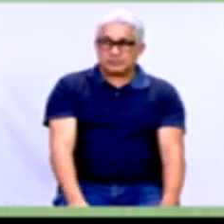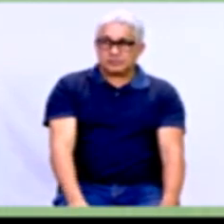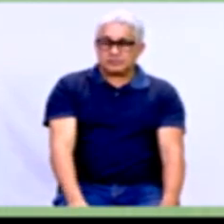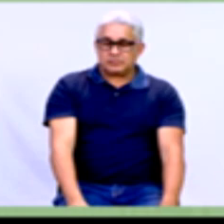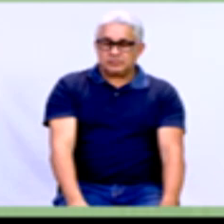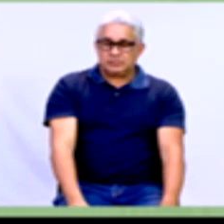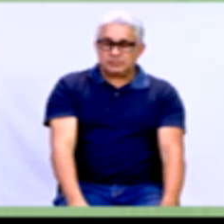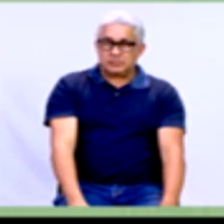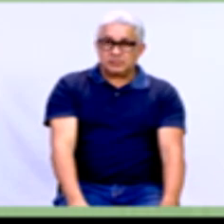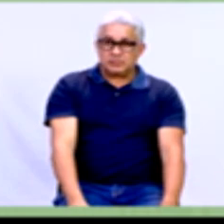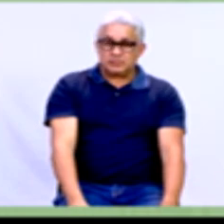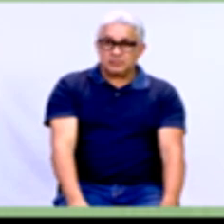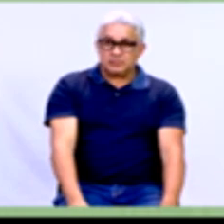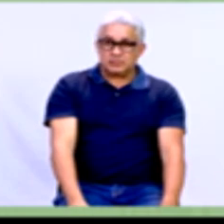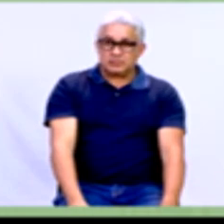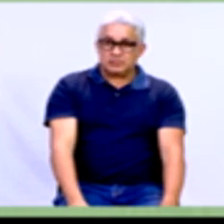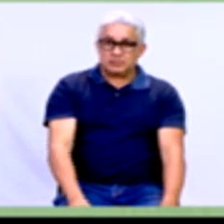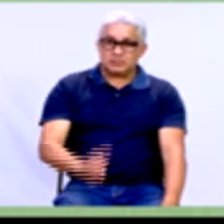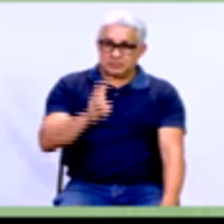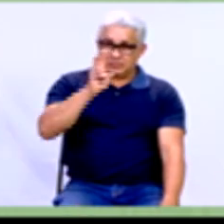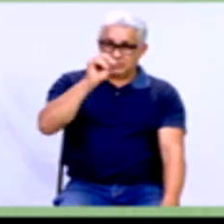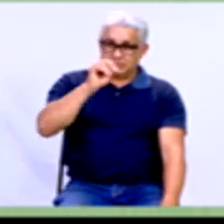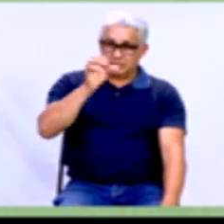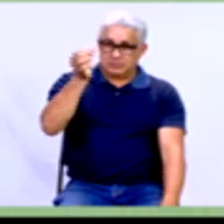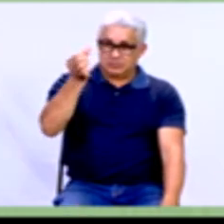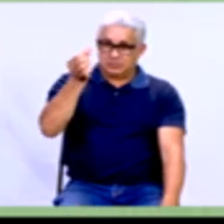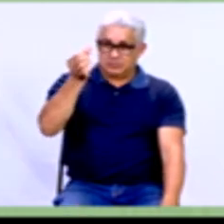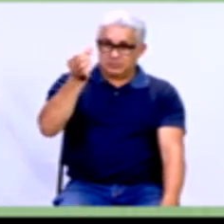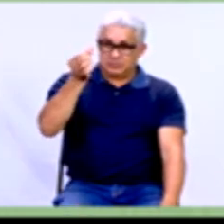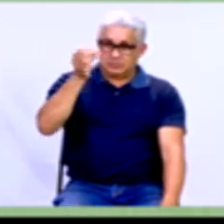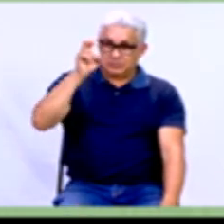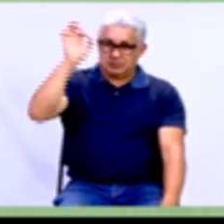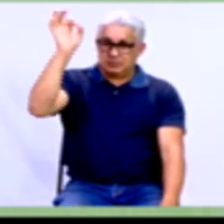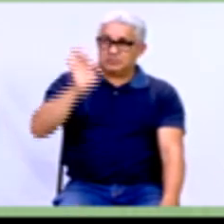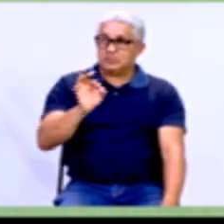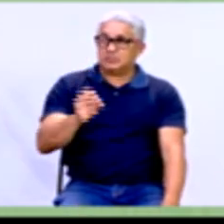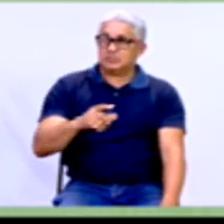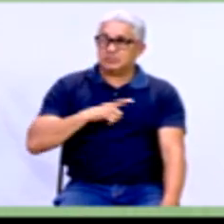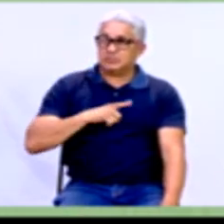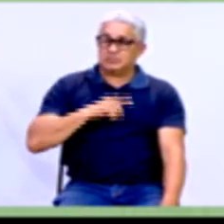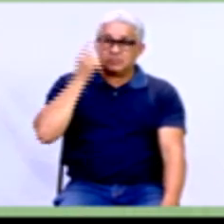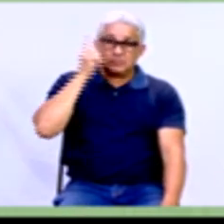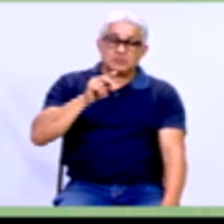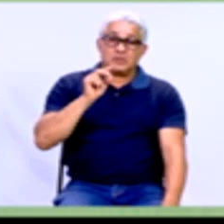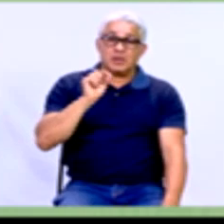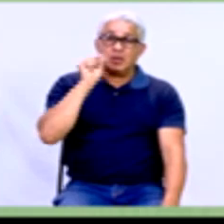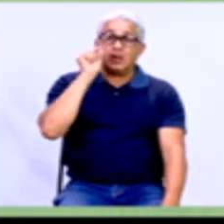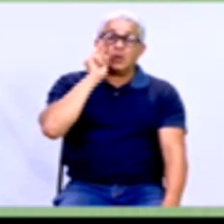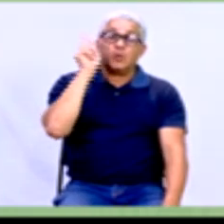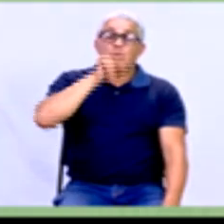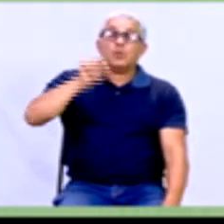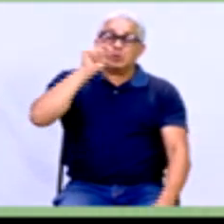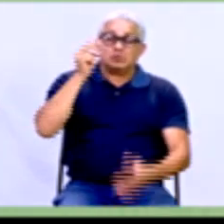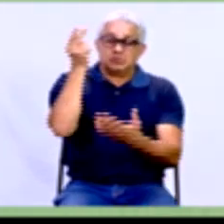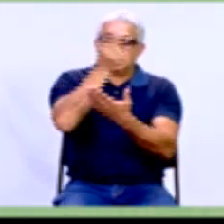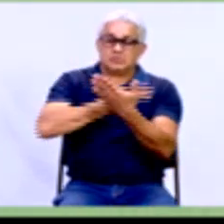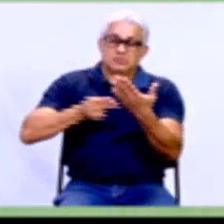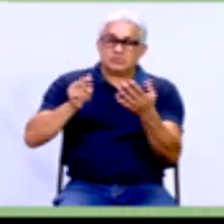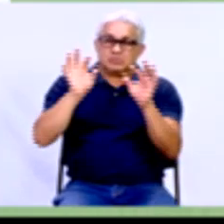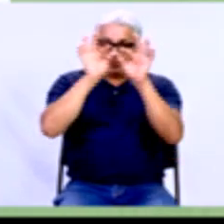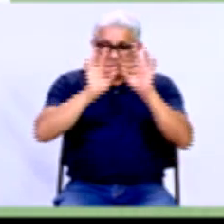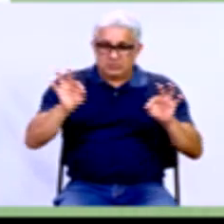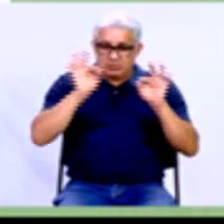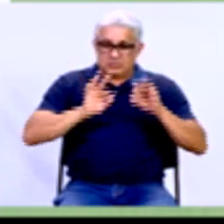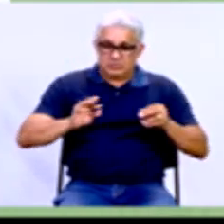Isso. 50 e 65, né? E a gente consegue ver pelo gráfico o que tá descrito ali no banco